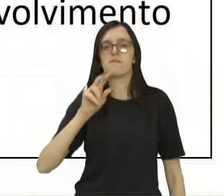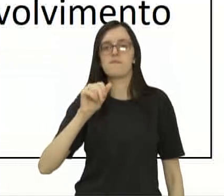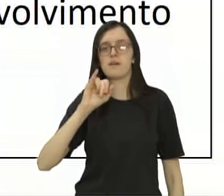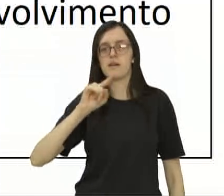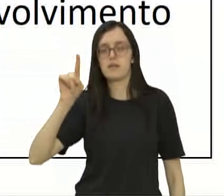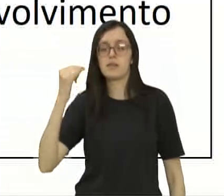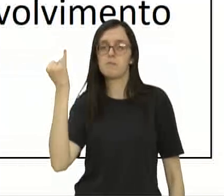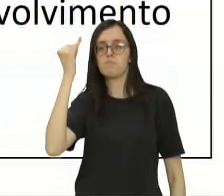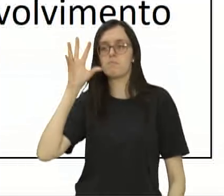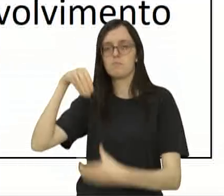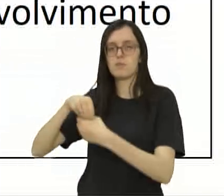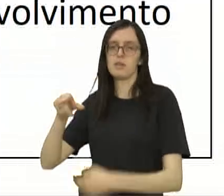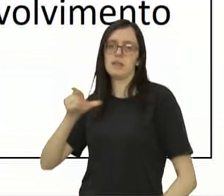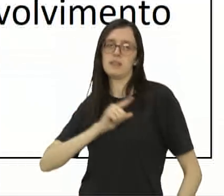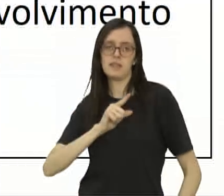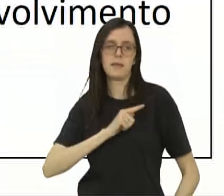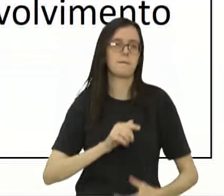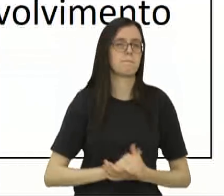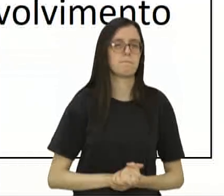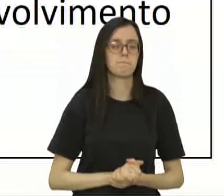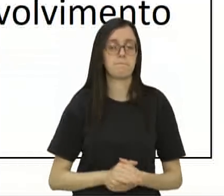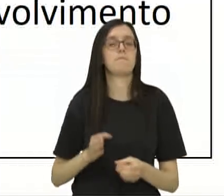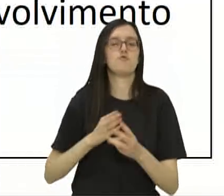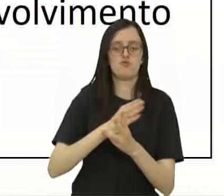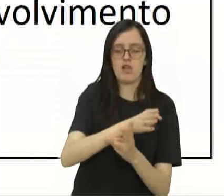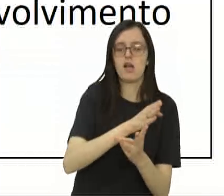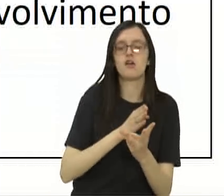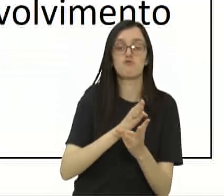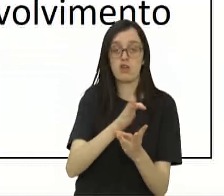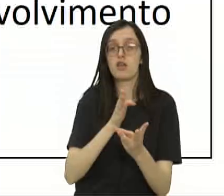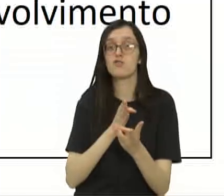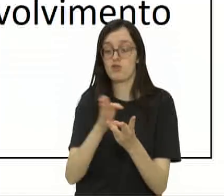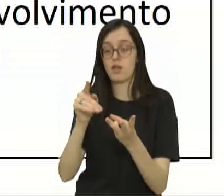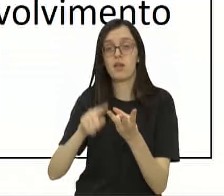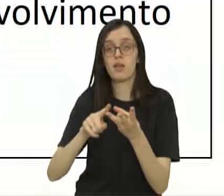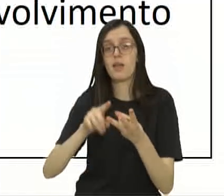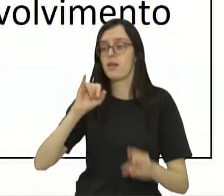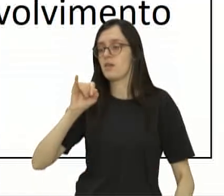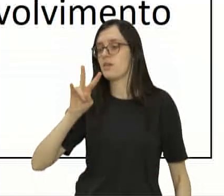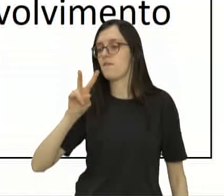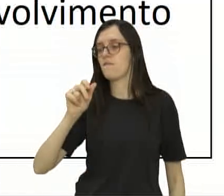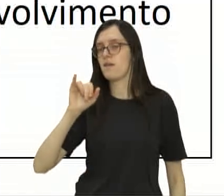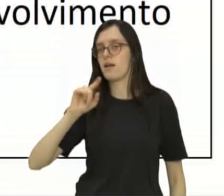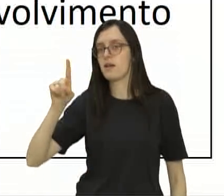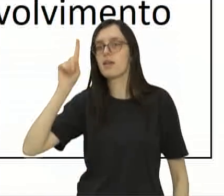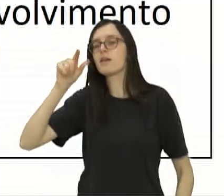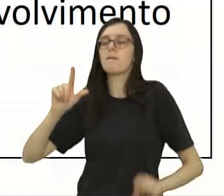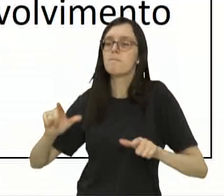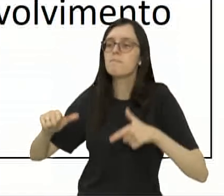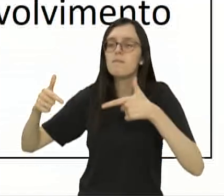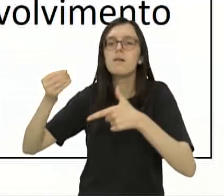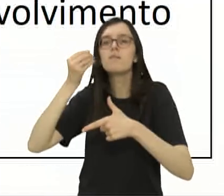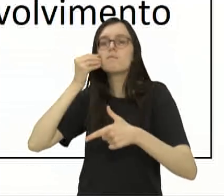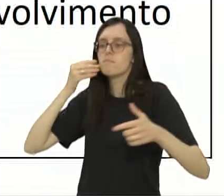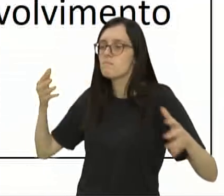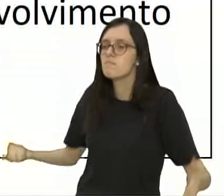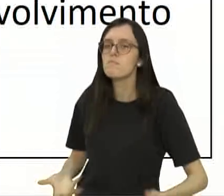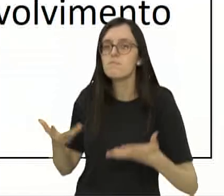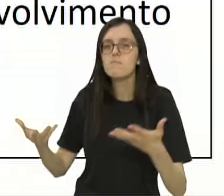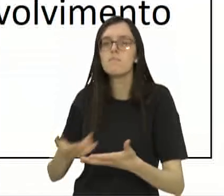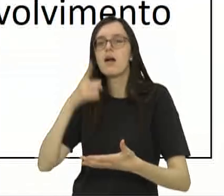desenvolvimento nessa região. No Vale do Ivaí, eles têm desenvolvido, né, ações para incentivar